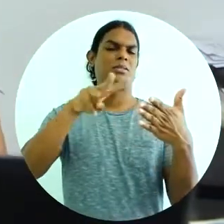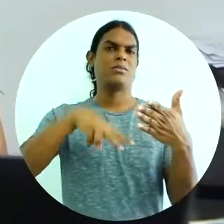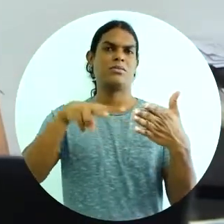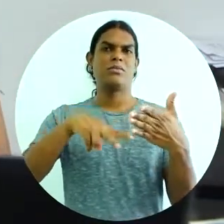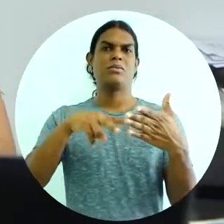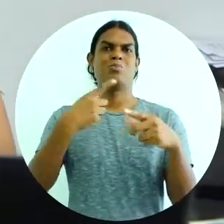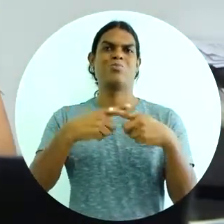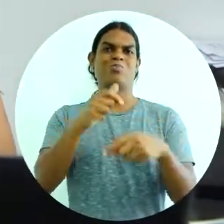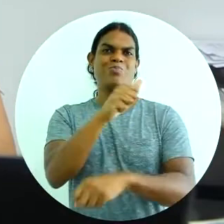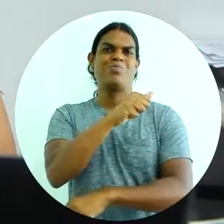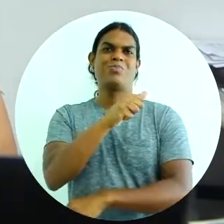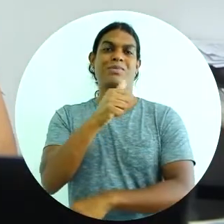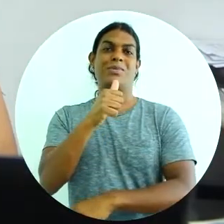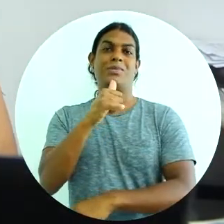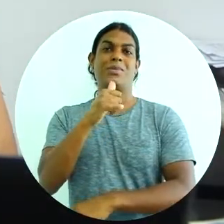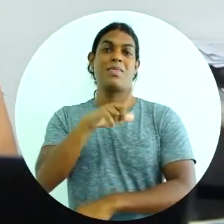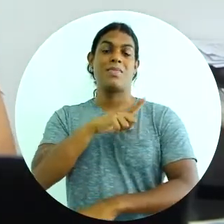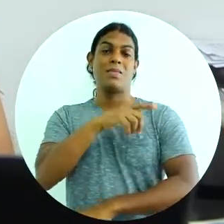é o suficientemente